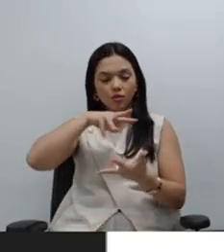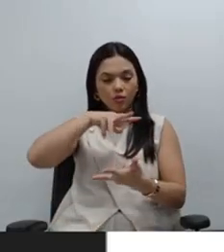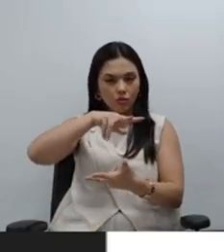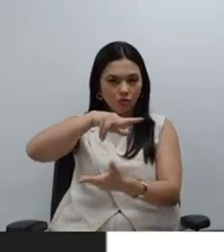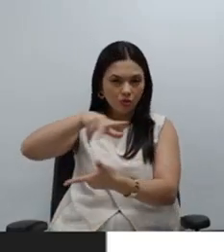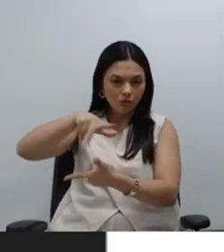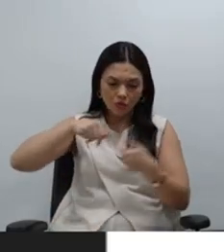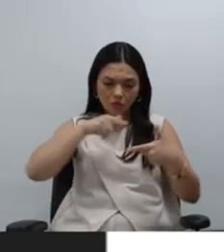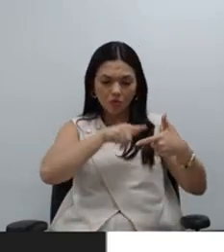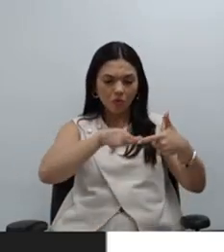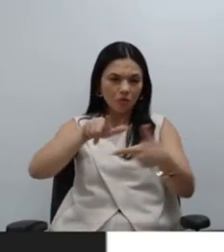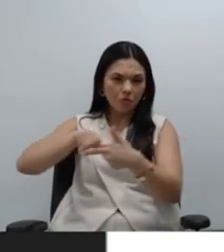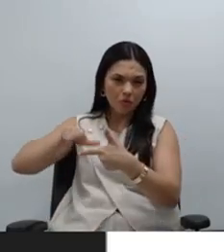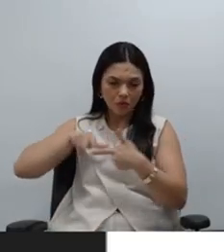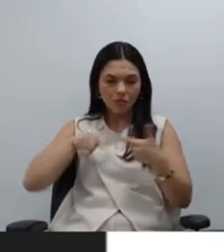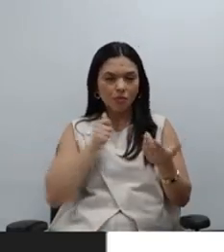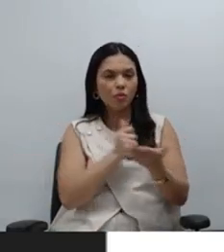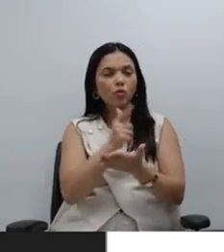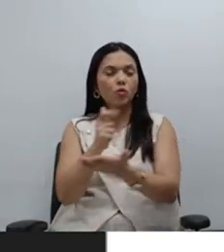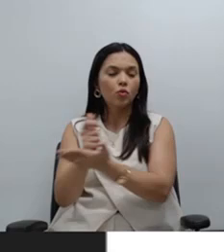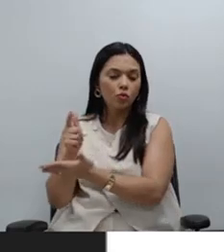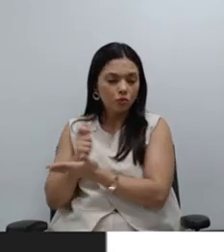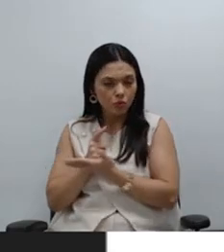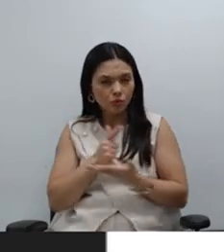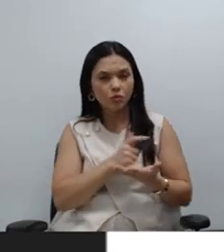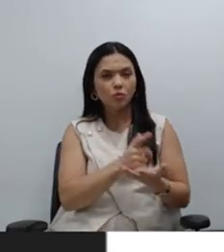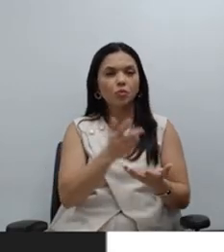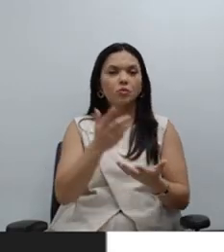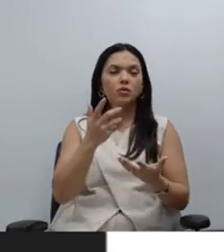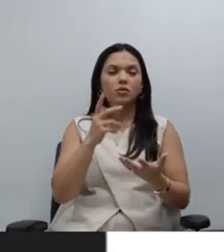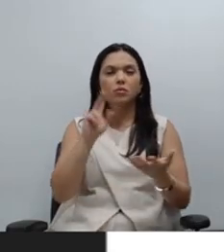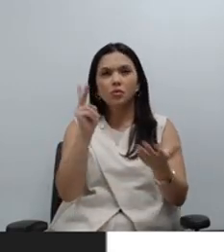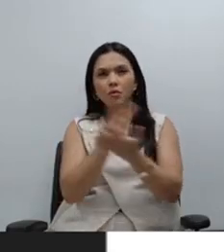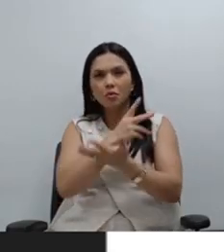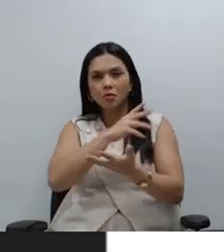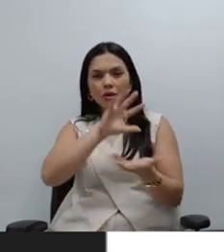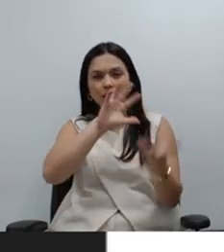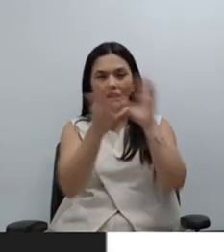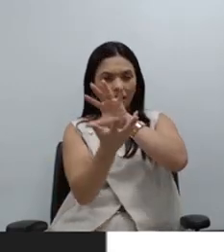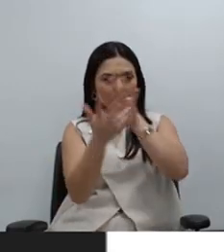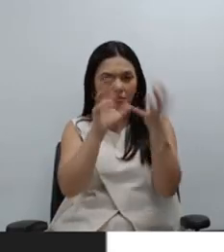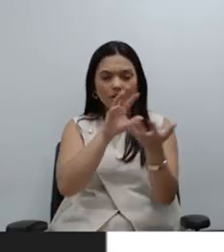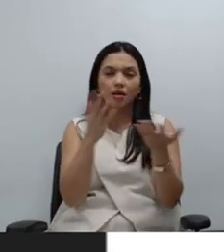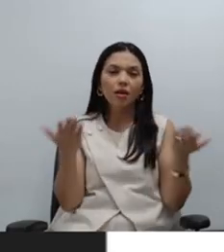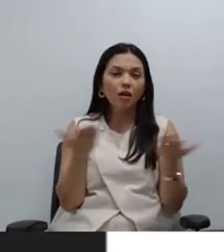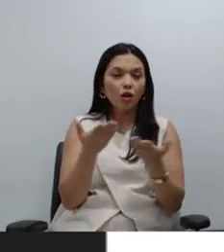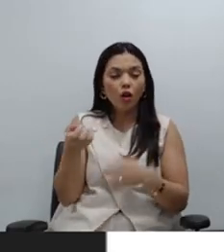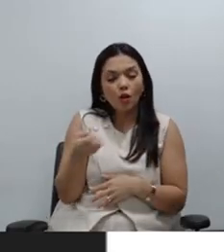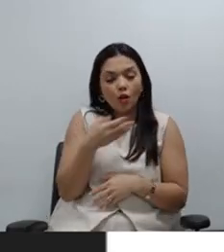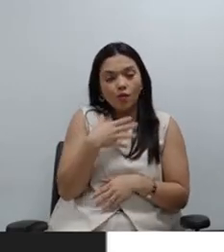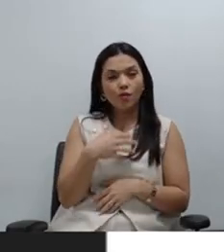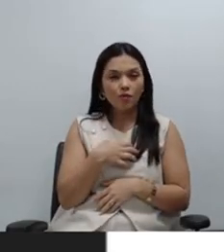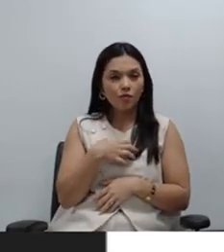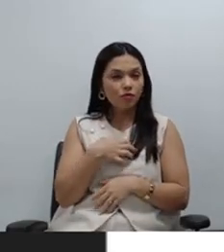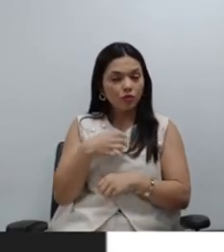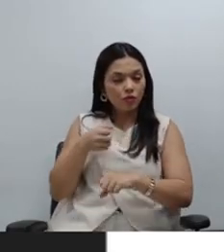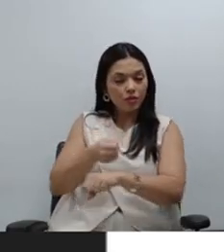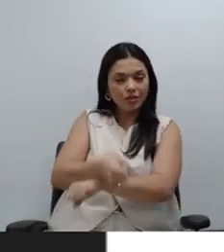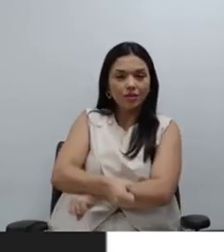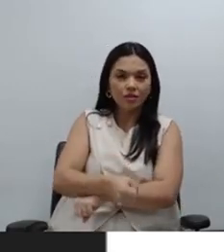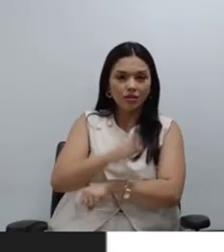globalização e o consumismo. Trata-se de novas formas de escravização, ainda refletindo as